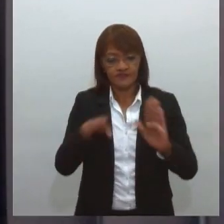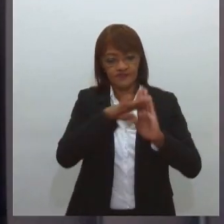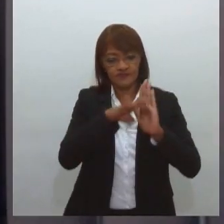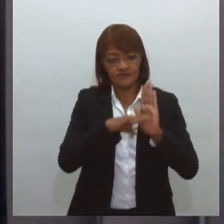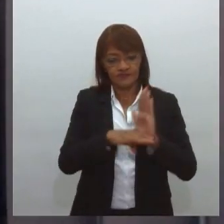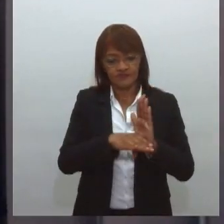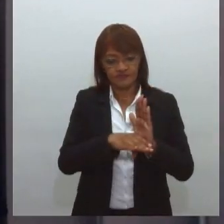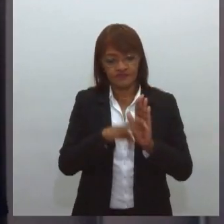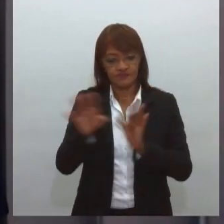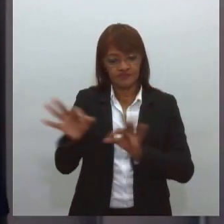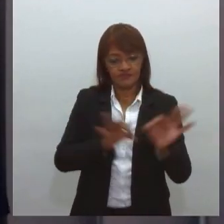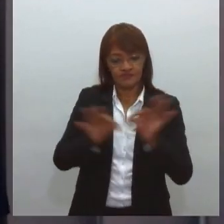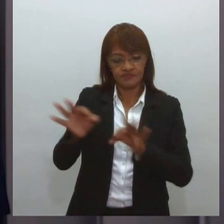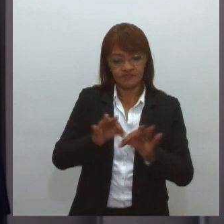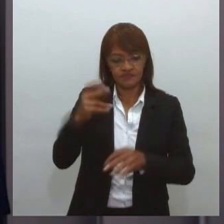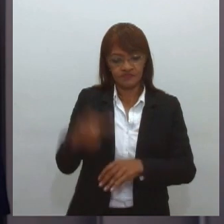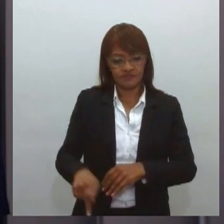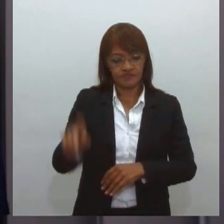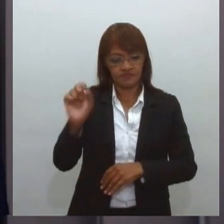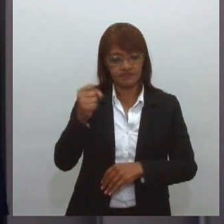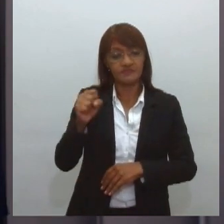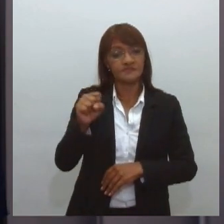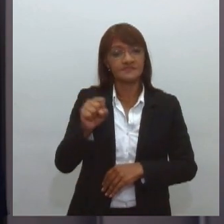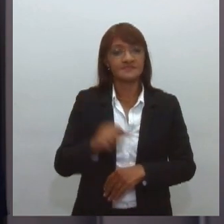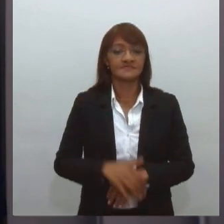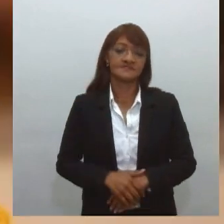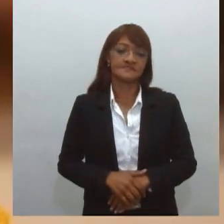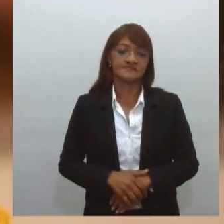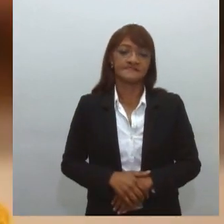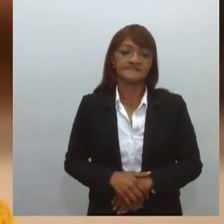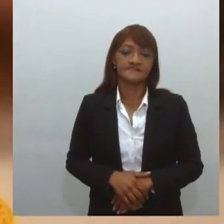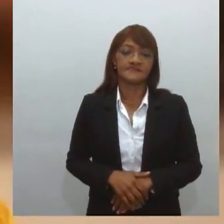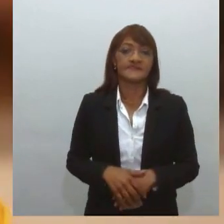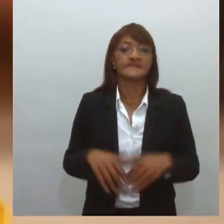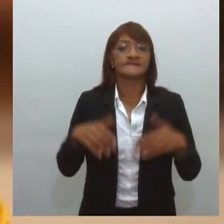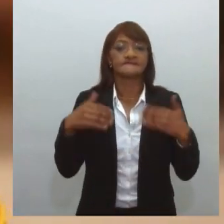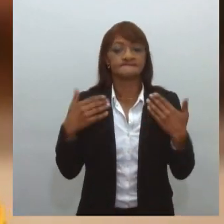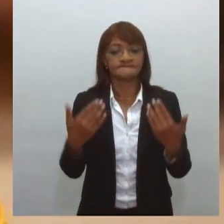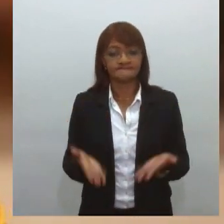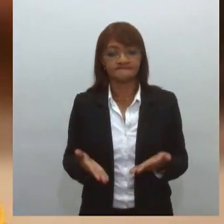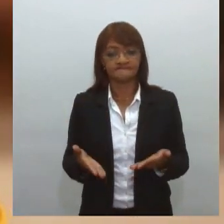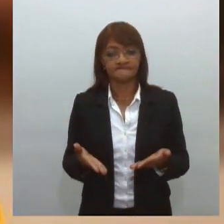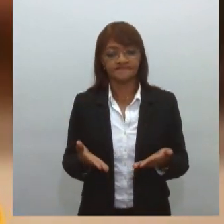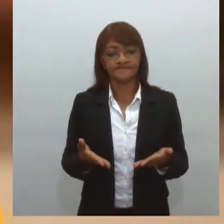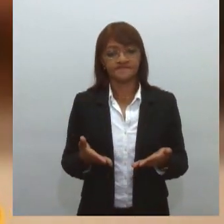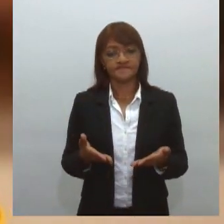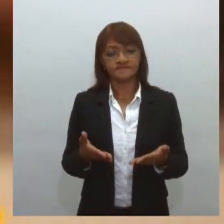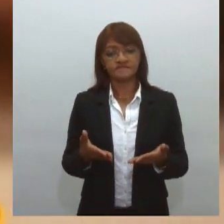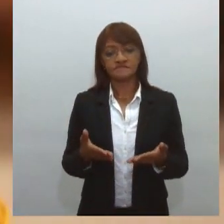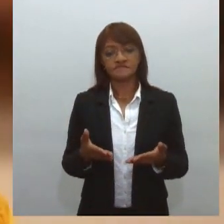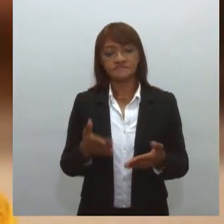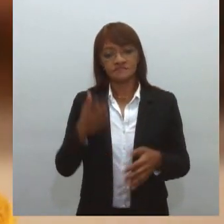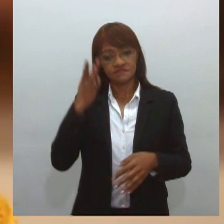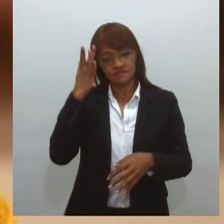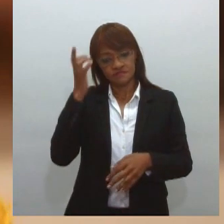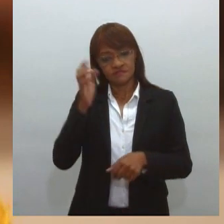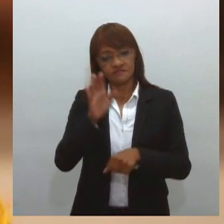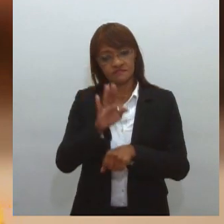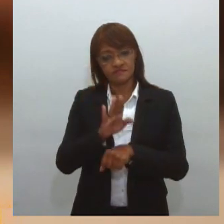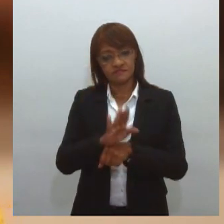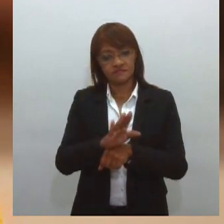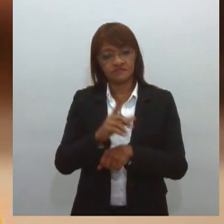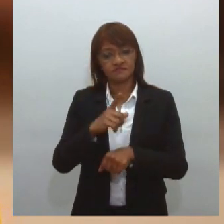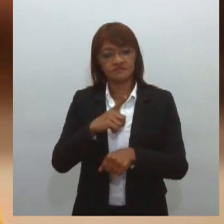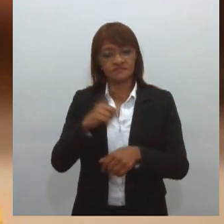para Sergipe? Bom, Acival, nós temos aí uma tarde que a gente vai ter, obviamente, um painel